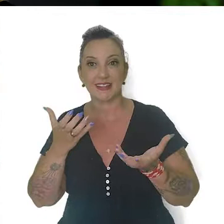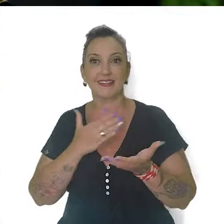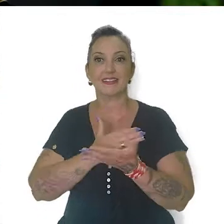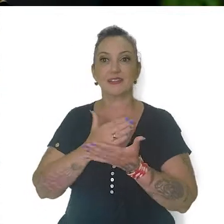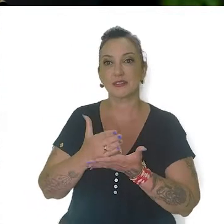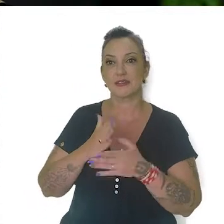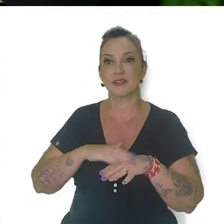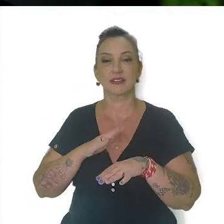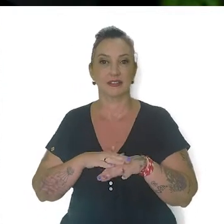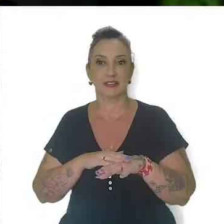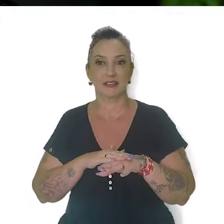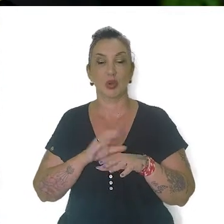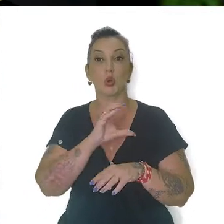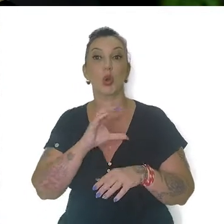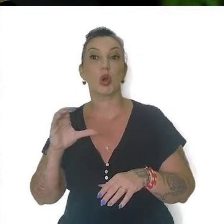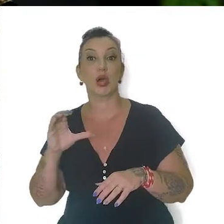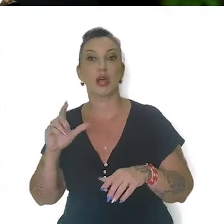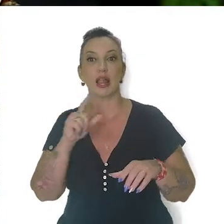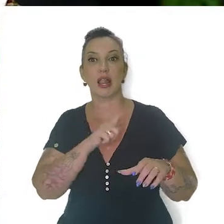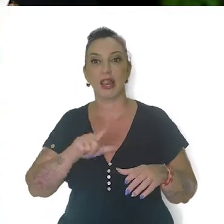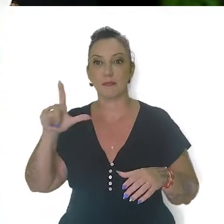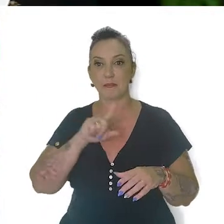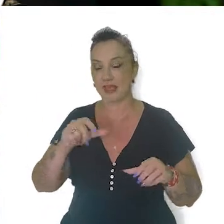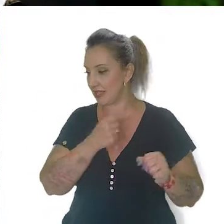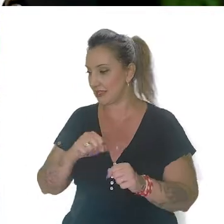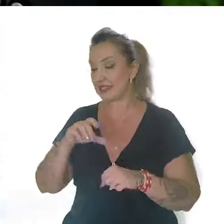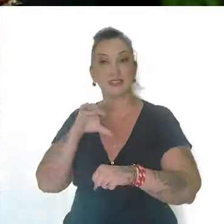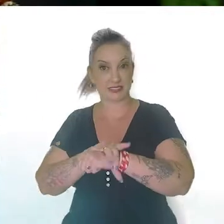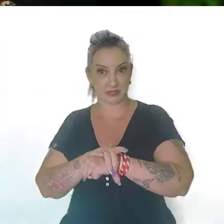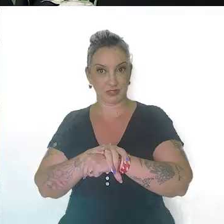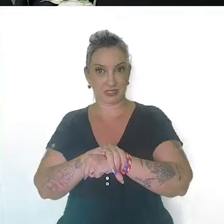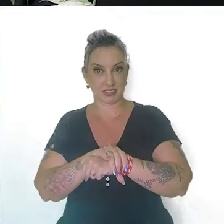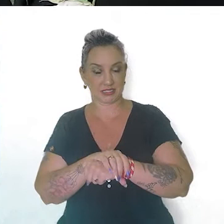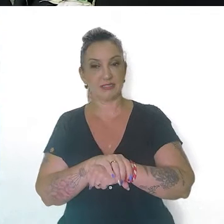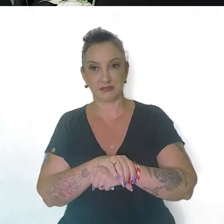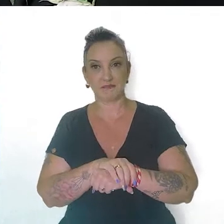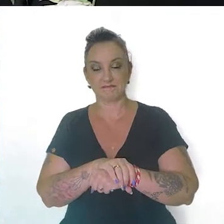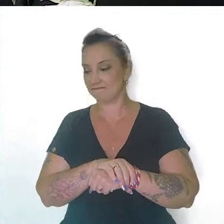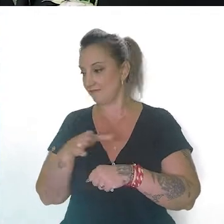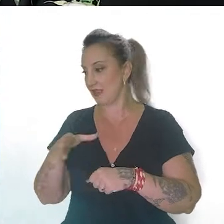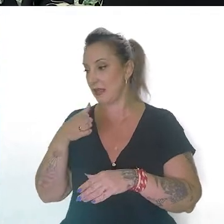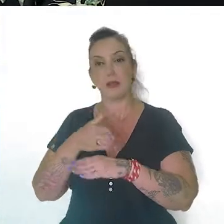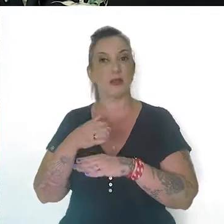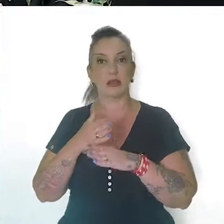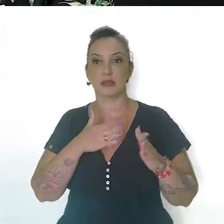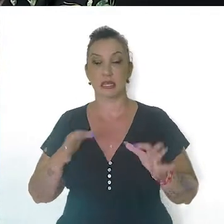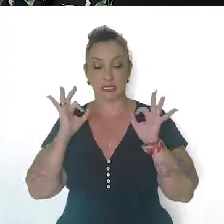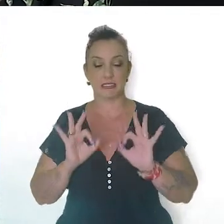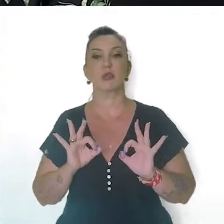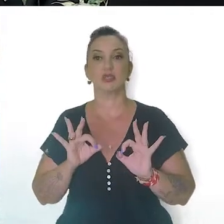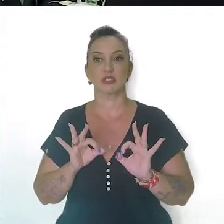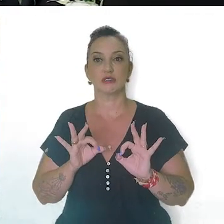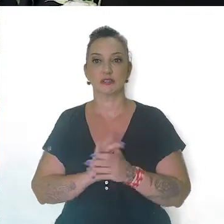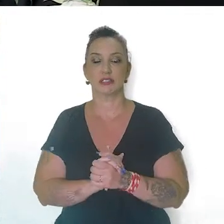assim, eu comecei fazendo coordenação de limpeza e segurança. Então, assim, isso é uma parte de produção